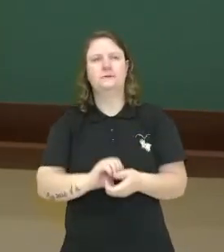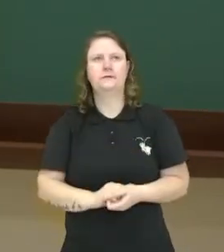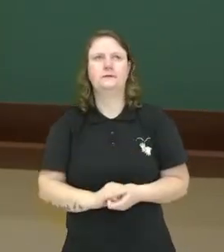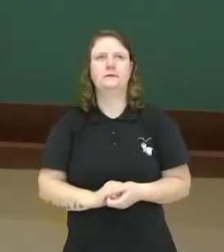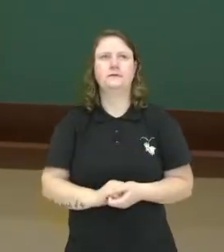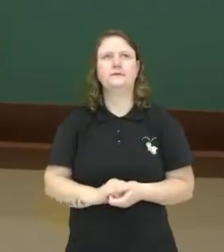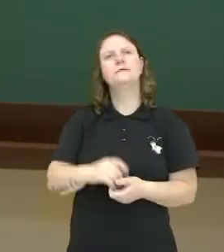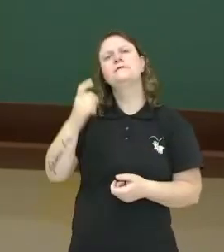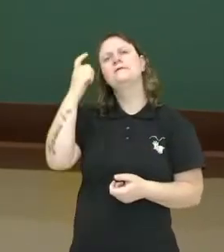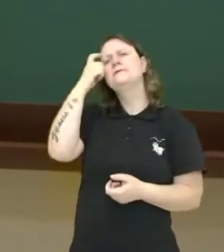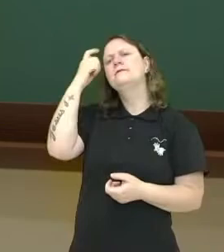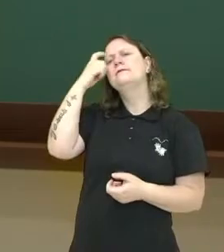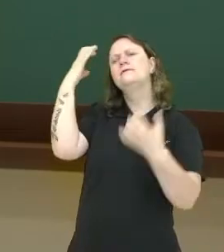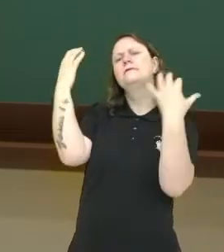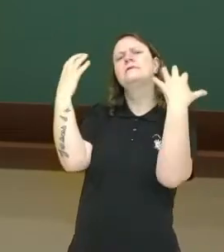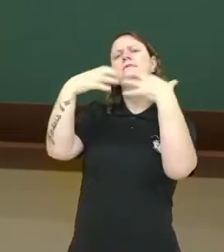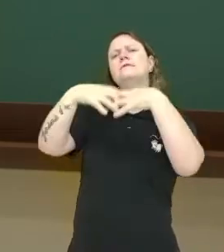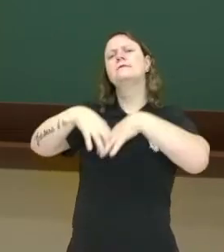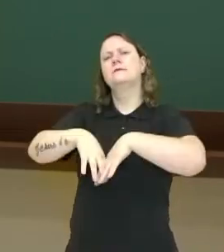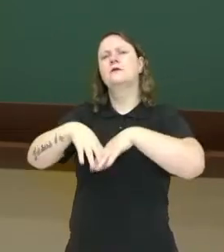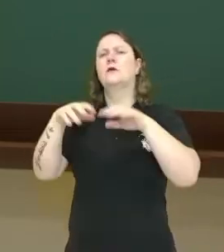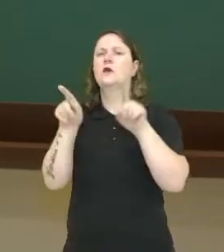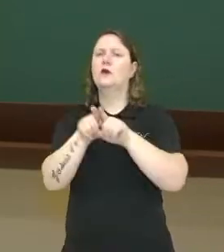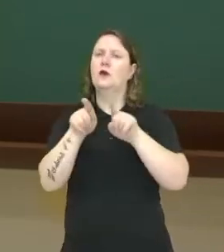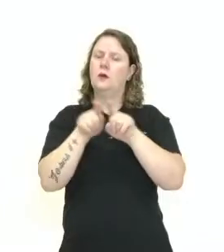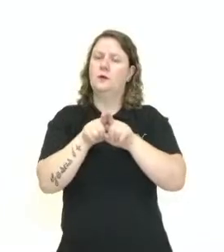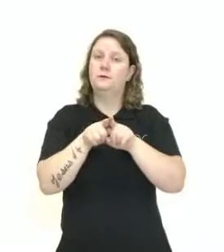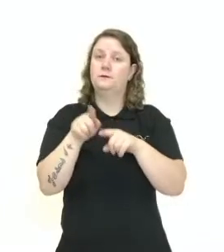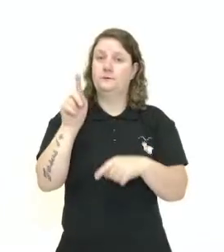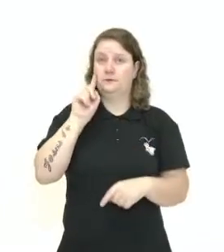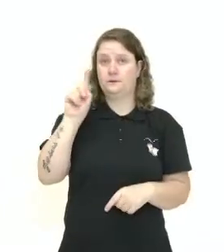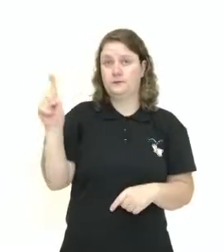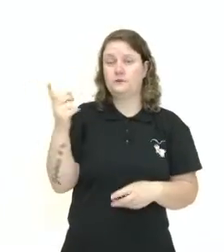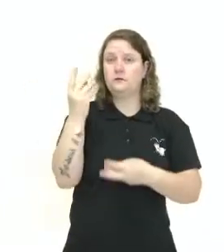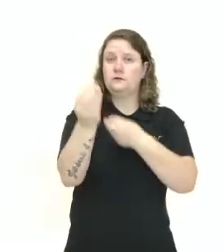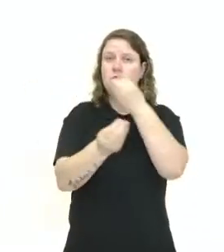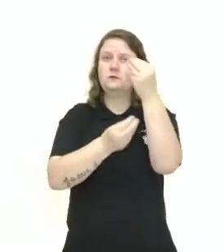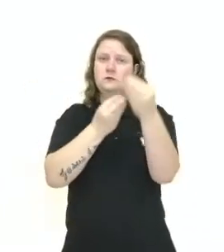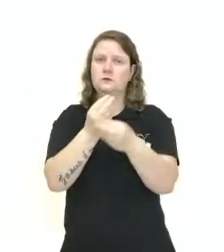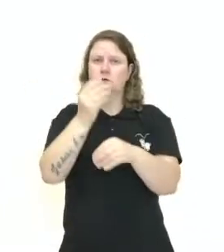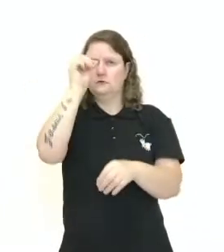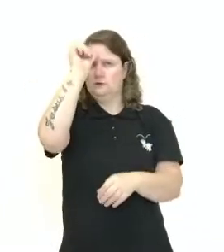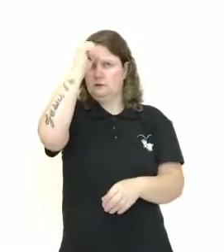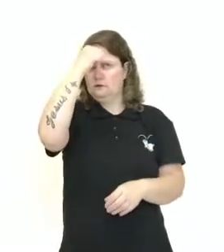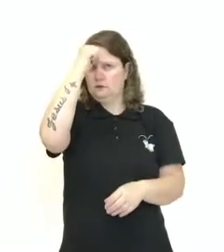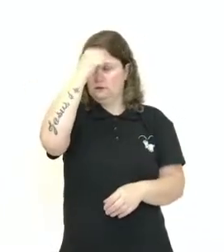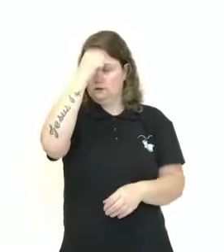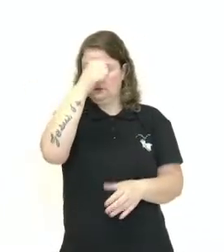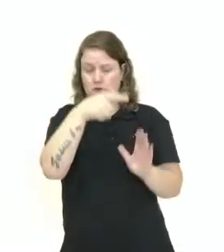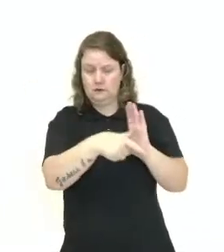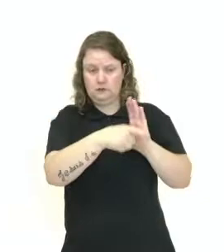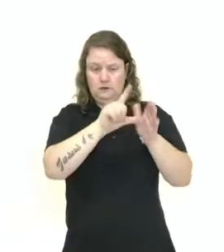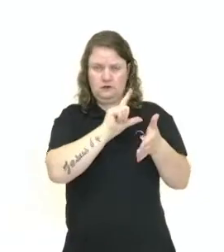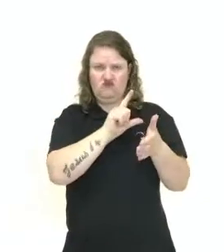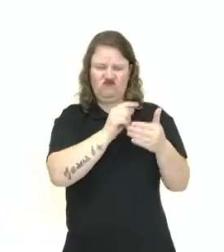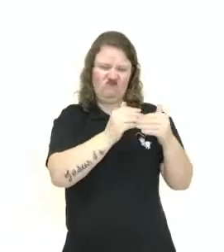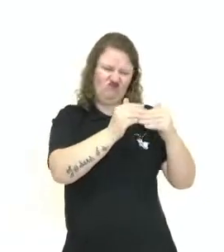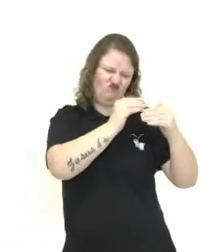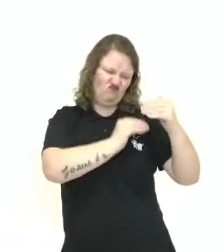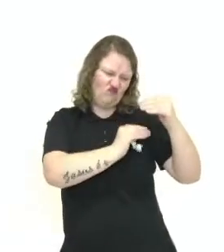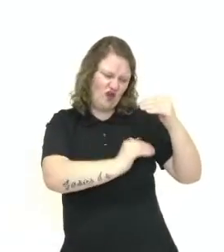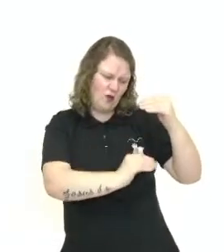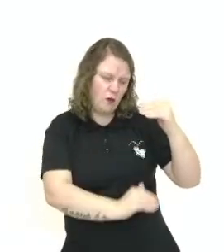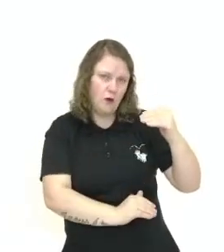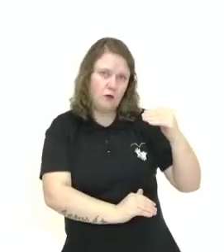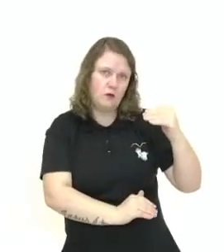vamos pensar então ali a respeito, refletindo juntos. Como a Índia passou de um país subdesenvolvido